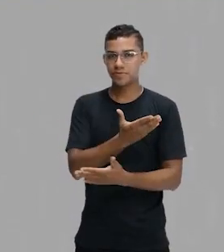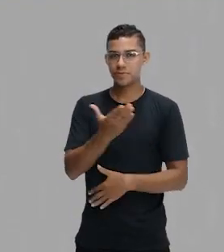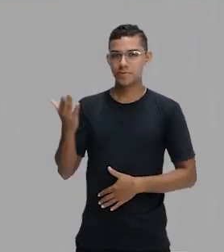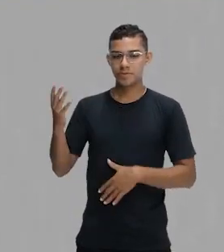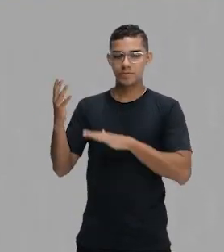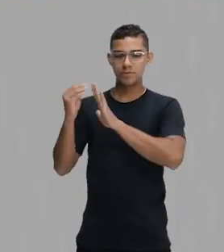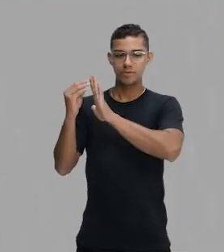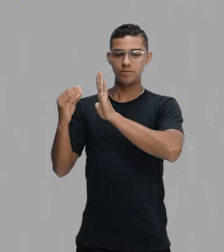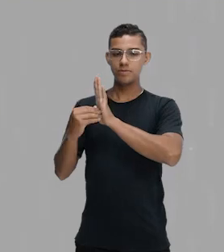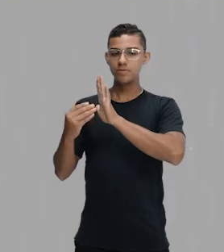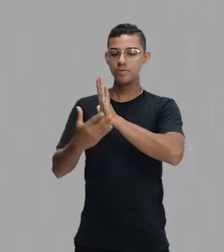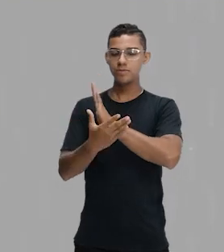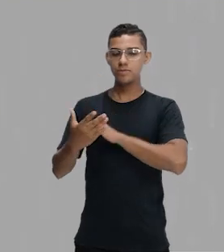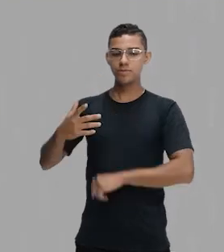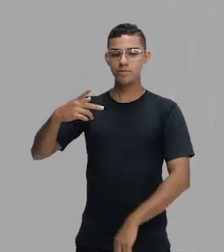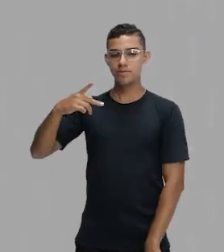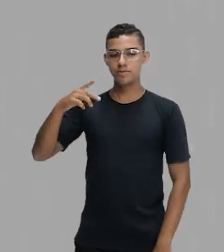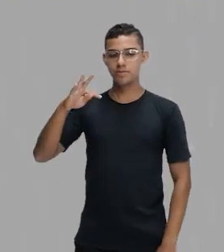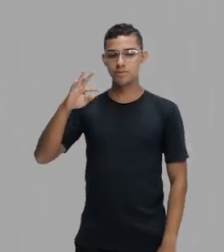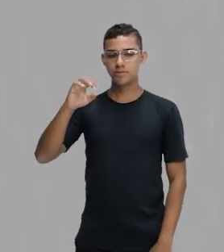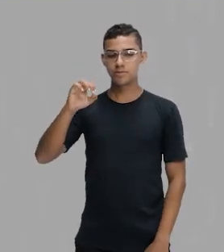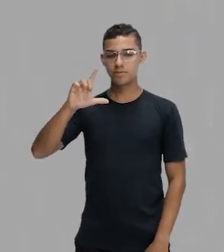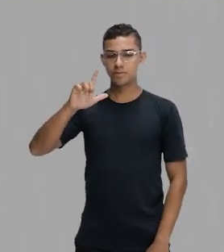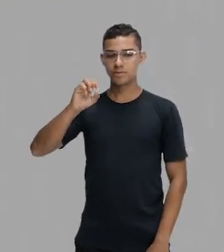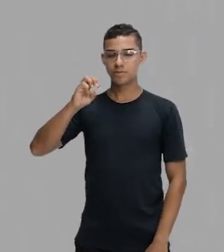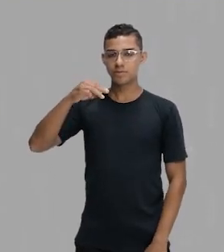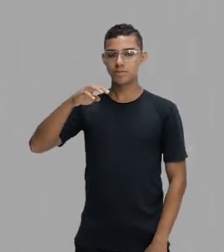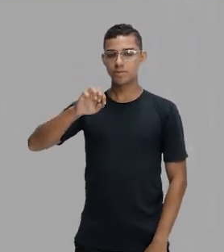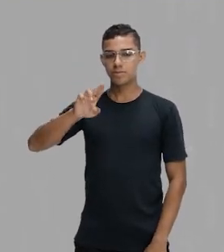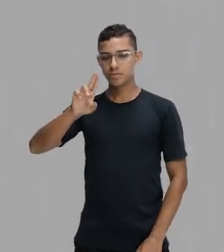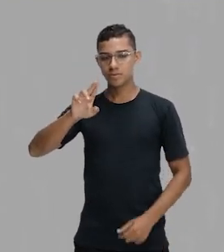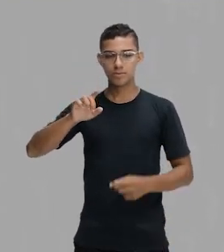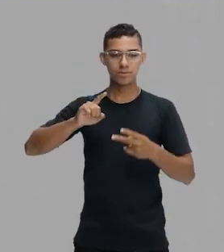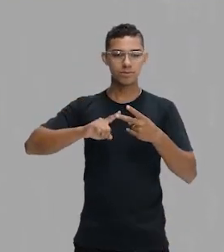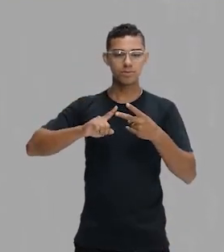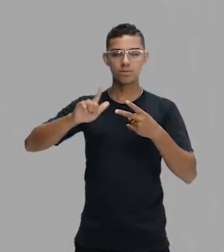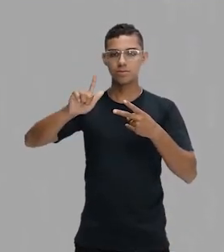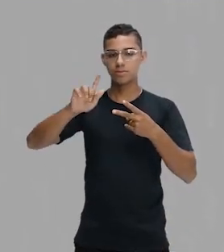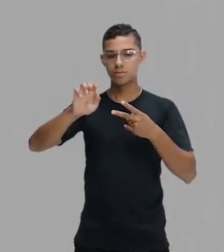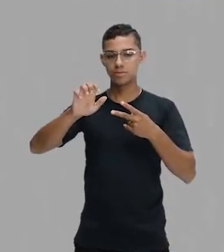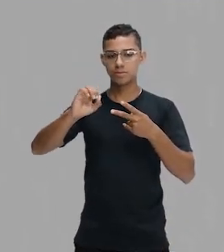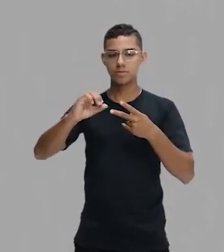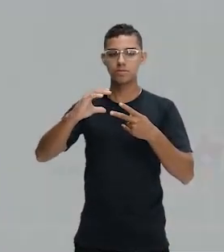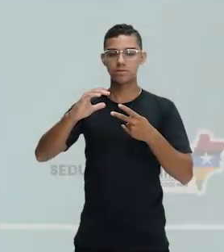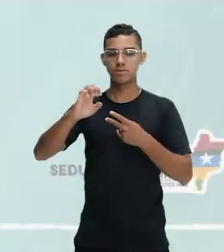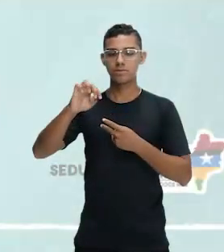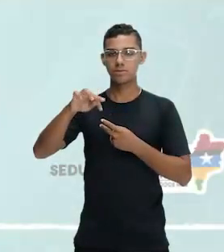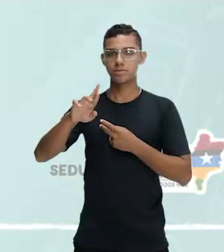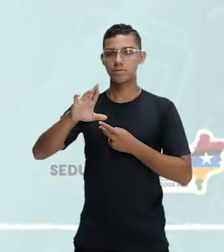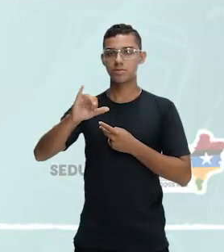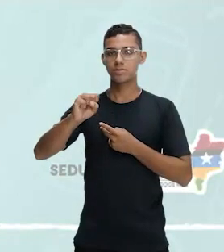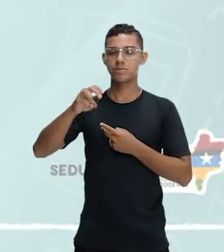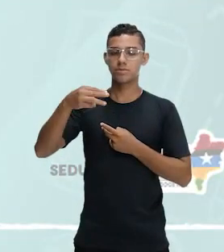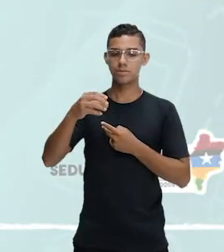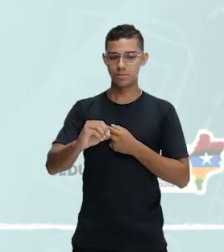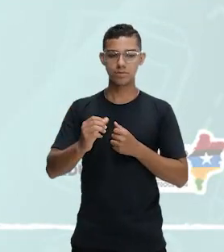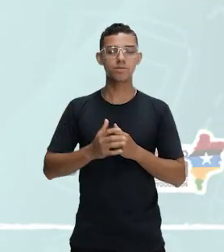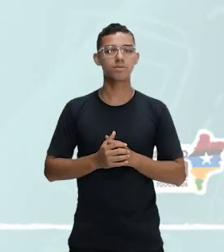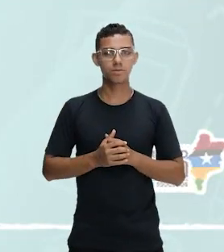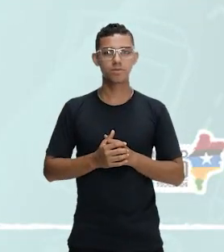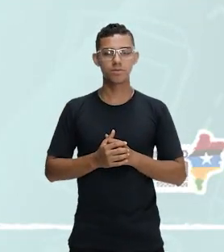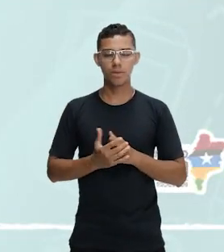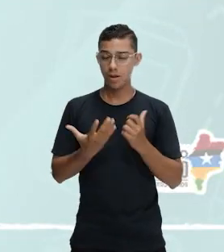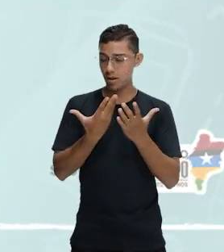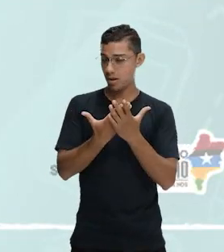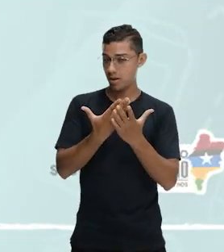falar sobre Ptolomeu e o geocentrismo. Vamos ficar ligado na aula de hoje, né? Aula fácil, aula